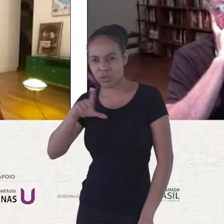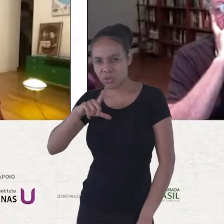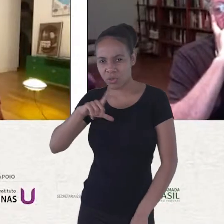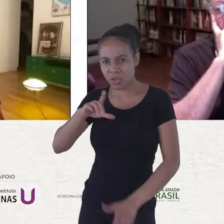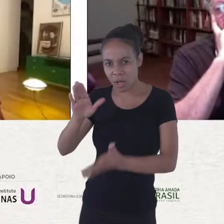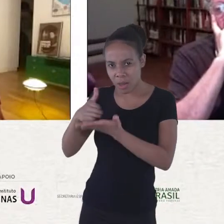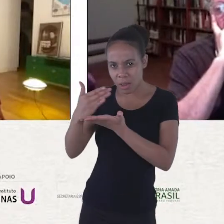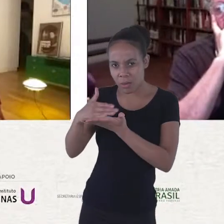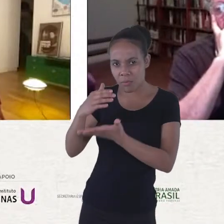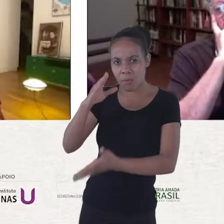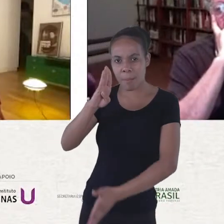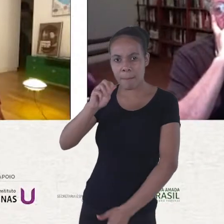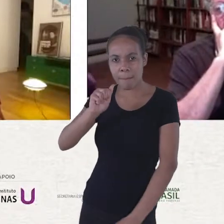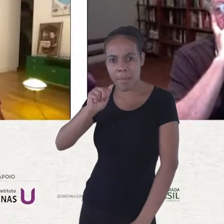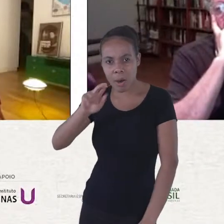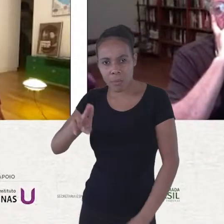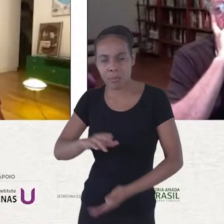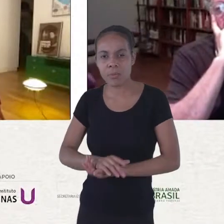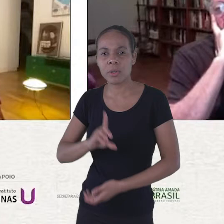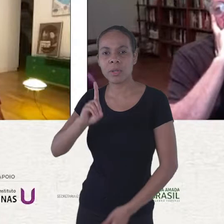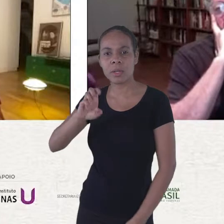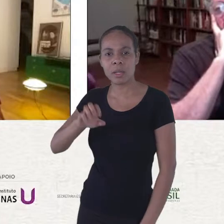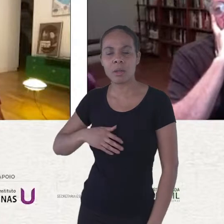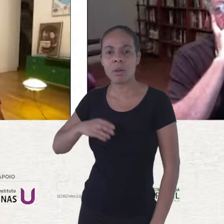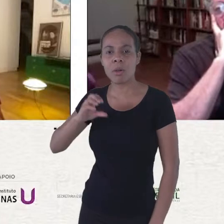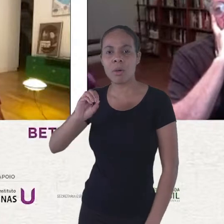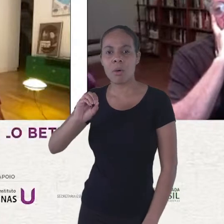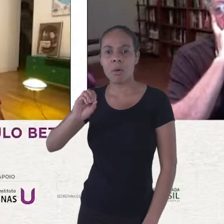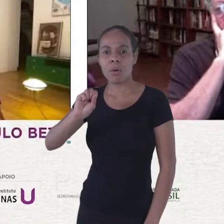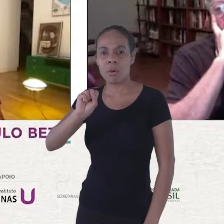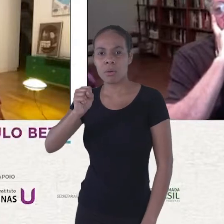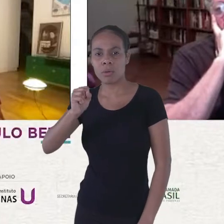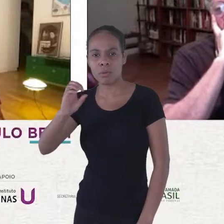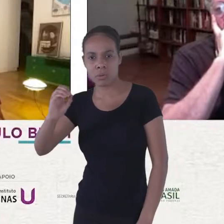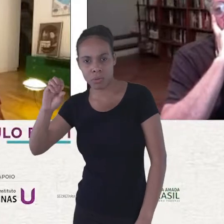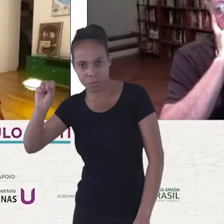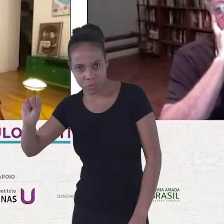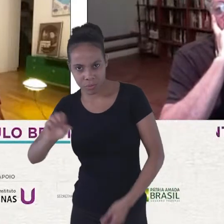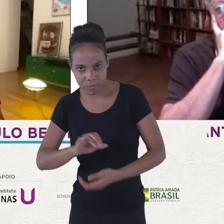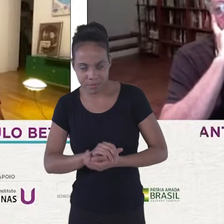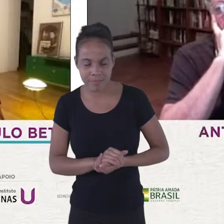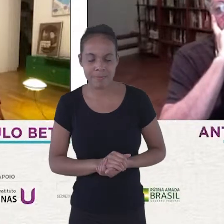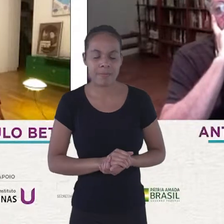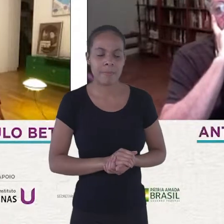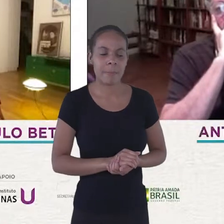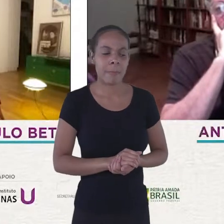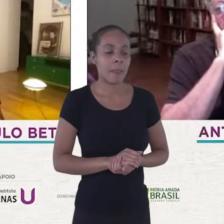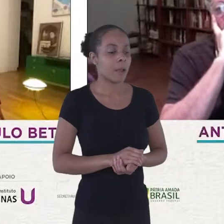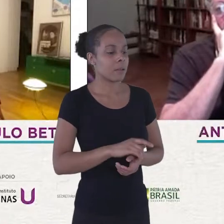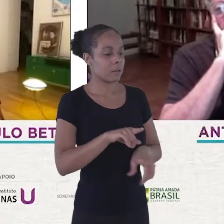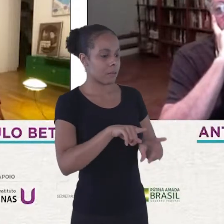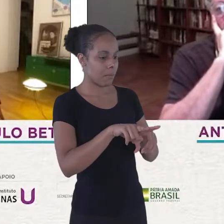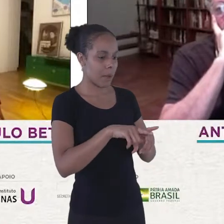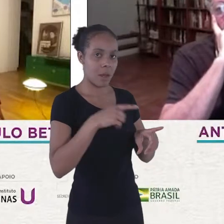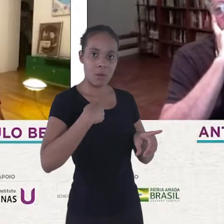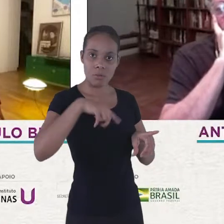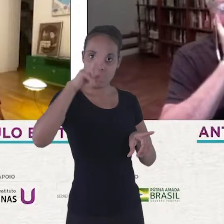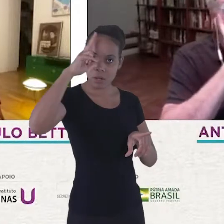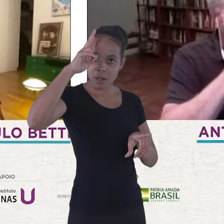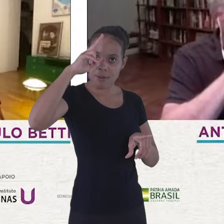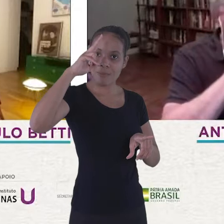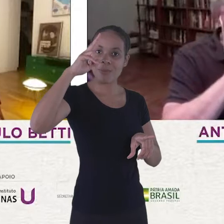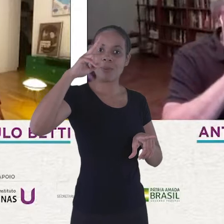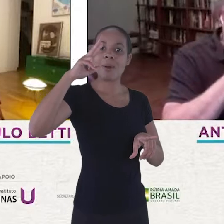Como o Gramsci falou do Sérgio Santana, eu me lembro que como eu me apaixonei por um livro dele chamado